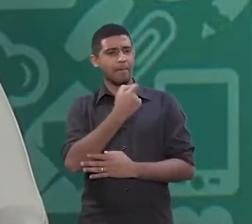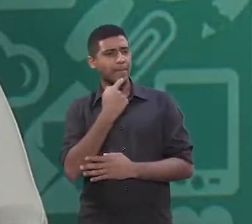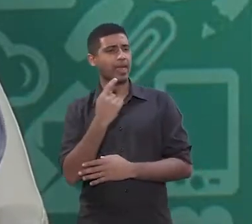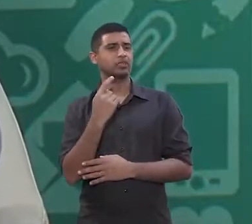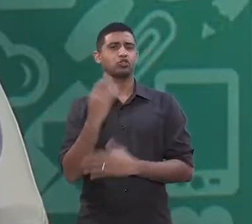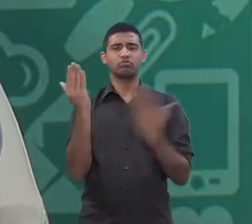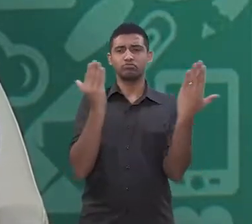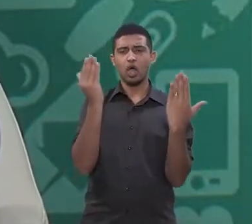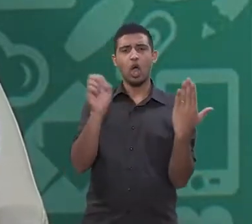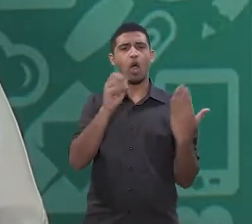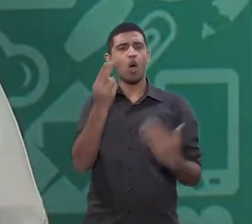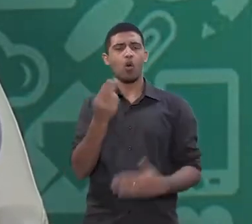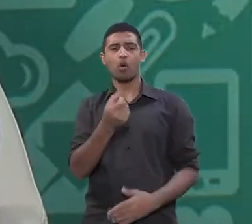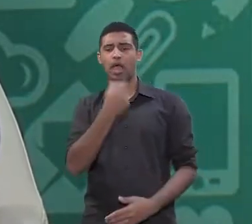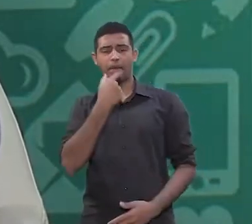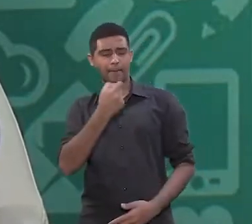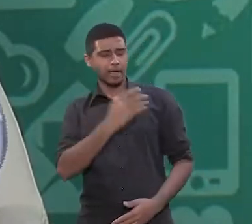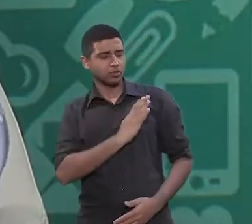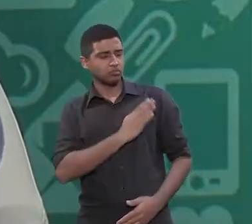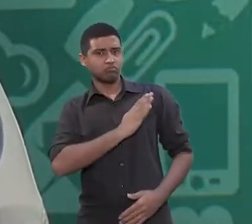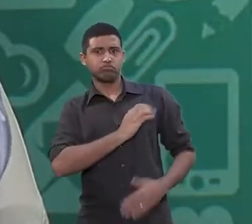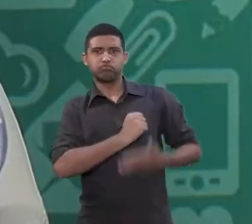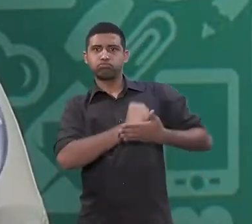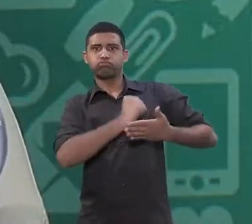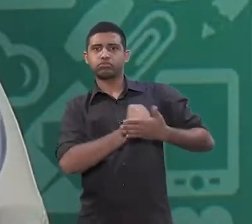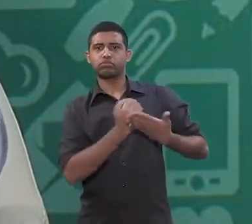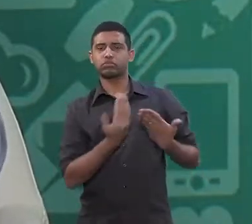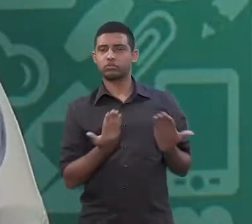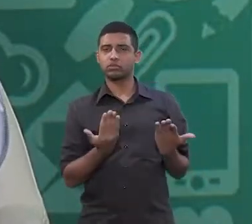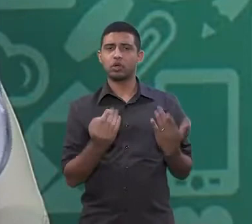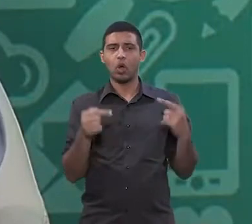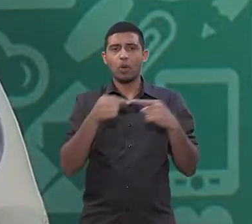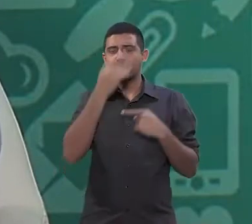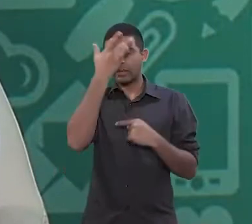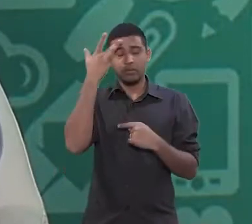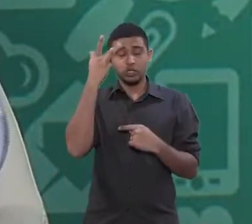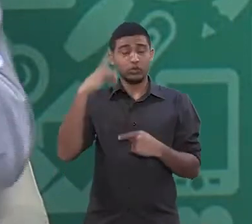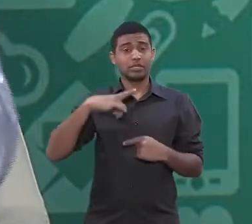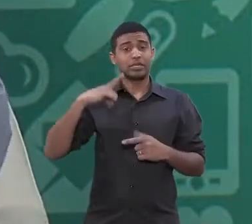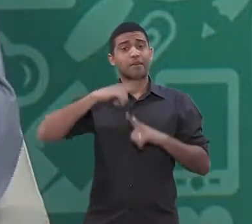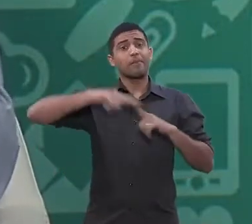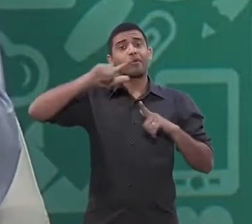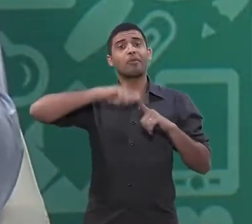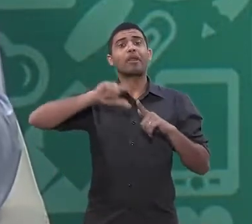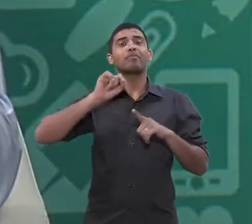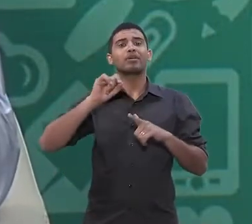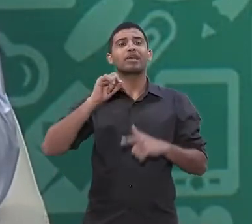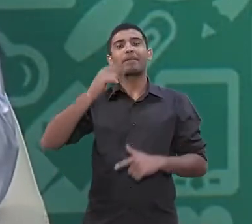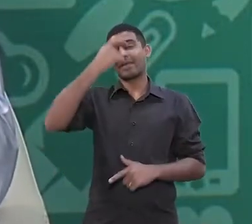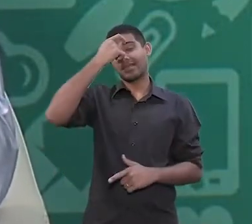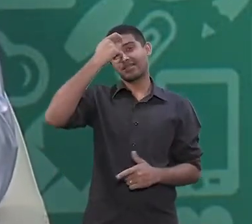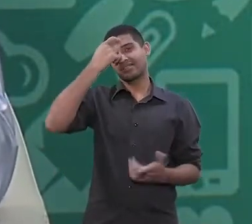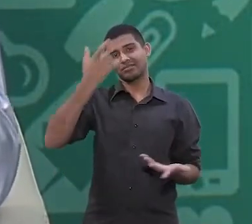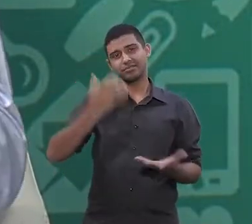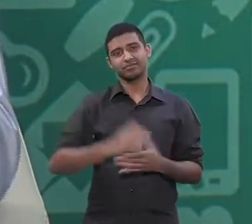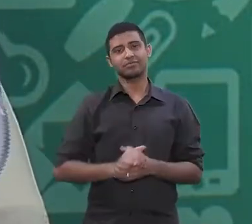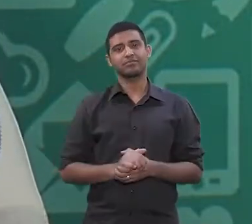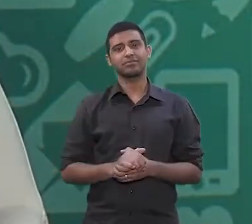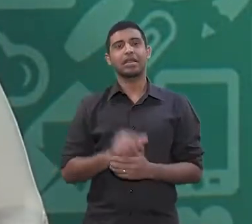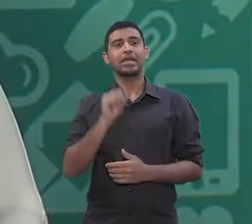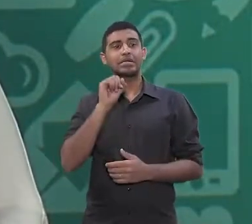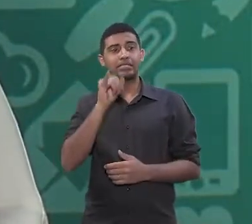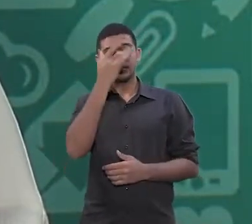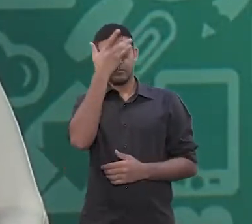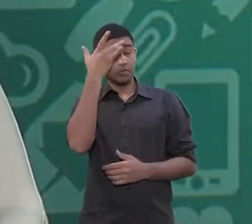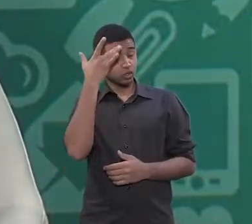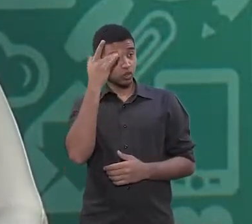remédio cardiologista, é a pessoa que tem um problema na área mental, na verdade. Né? Quem toma